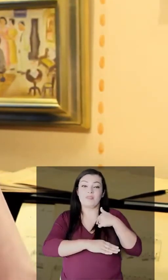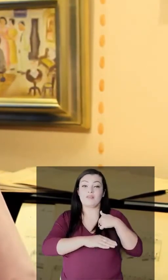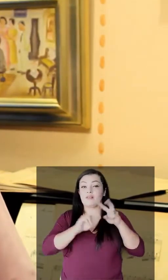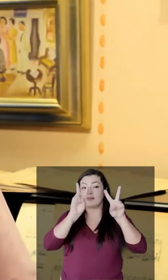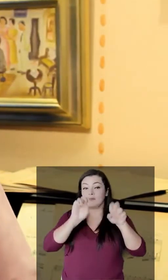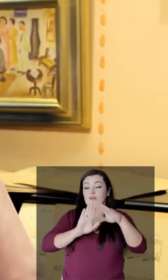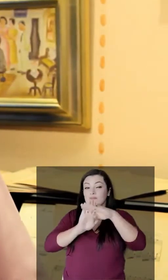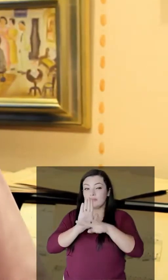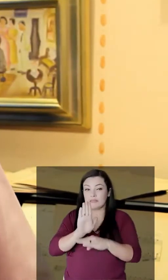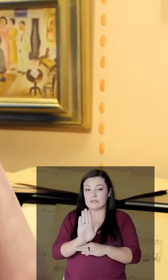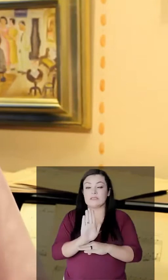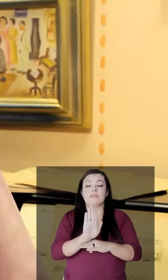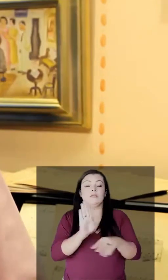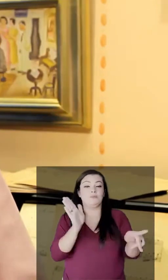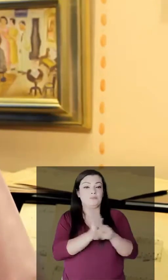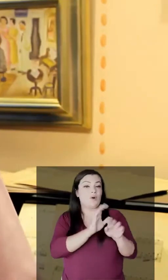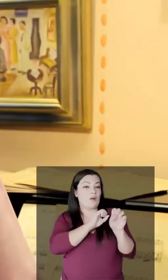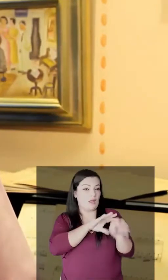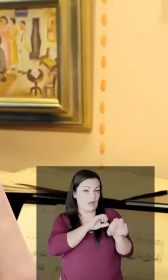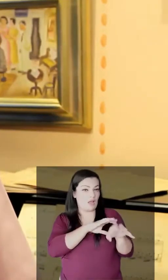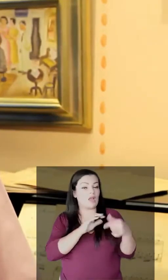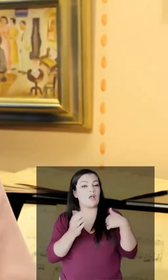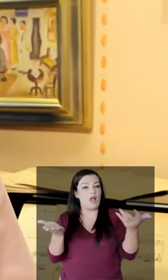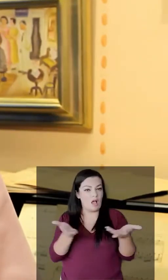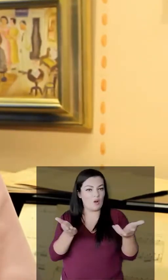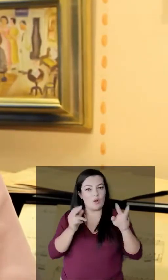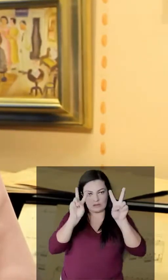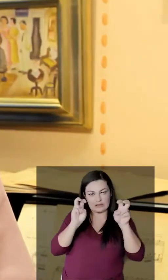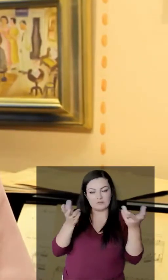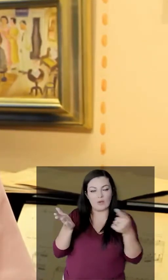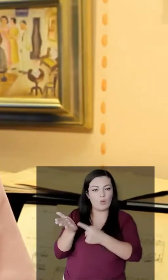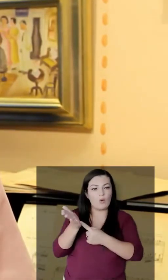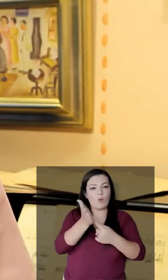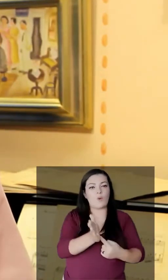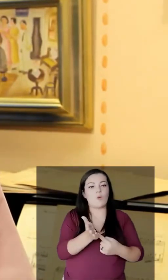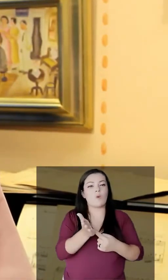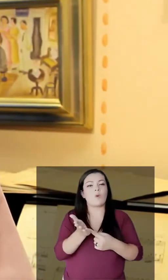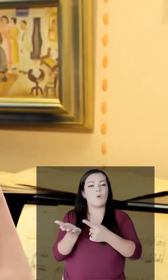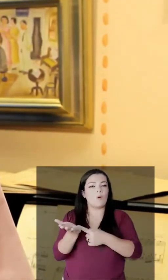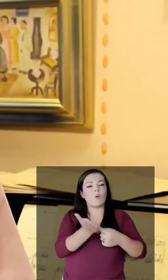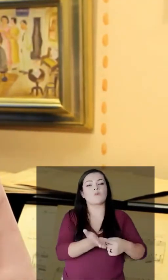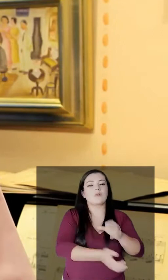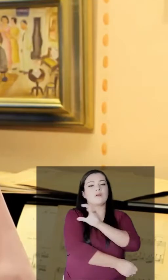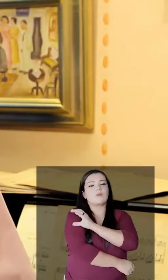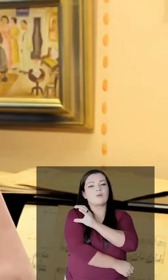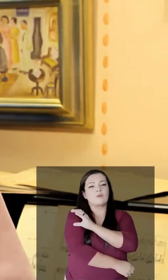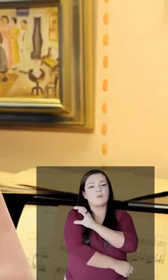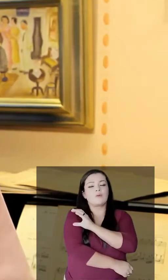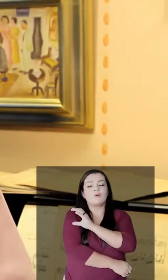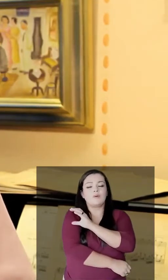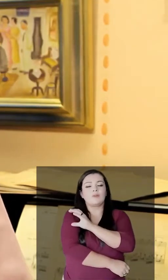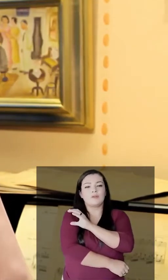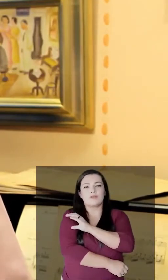nossa programação educativa, eu convido a coordenadora do Núcleo Educativo da Rede de Museus